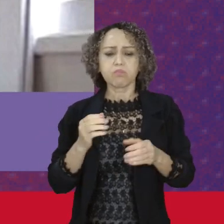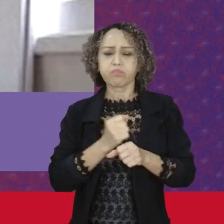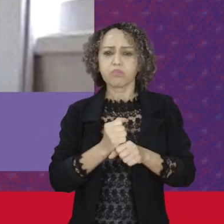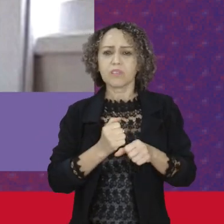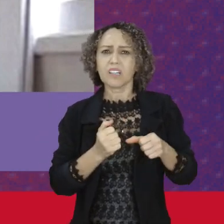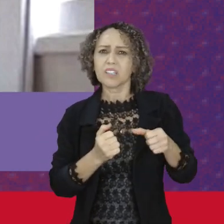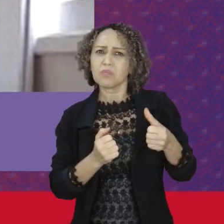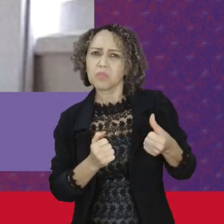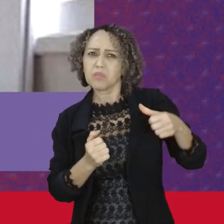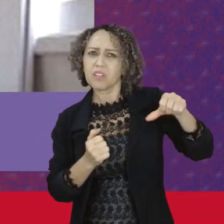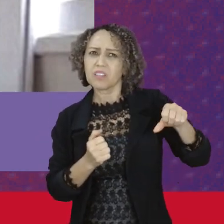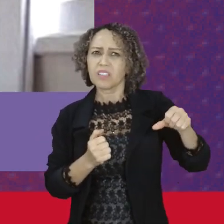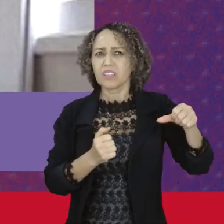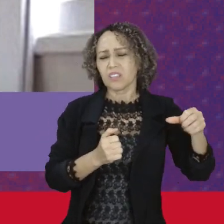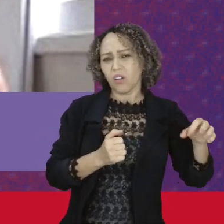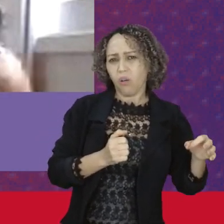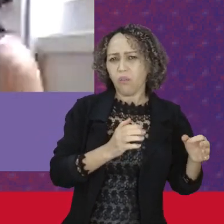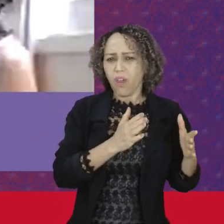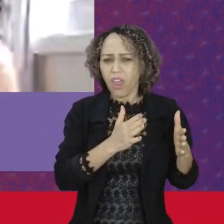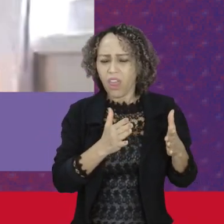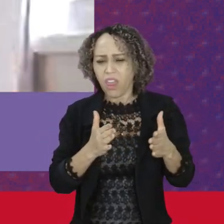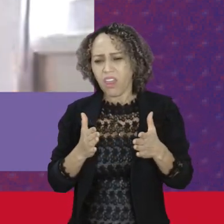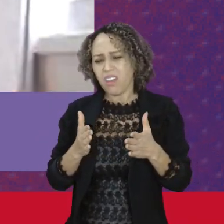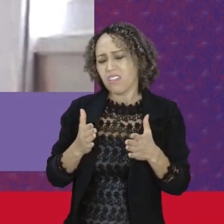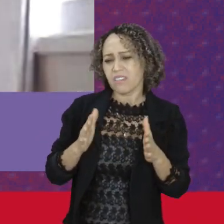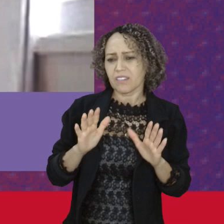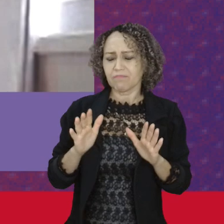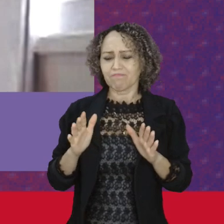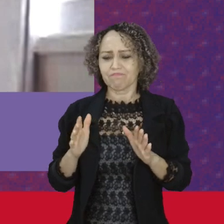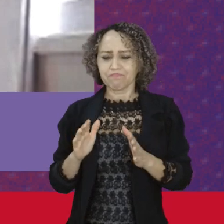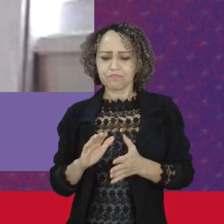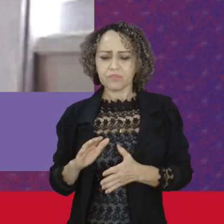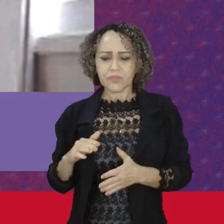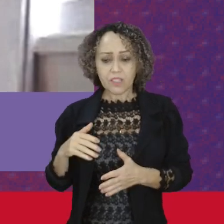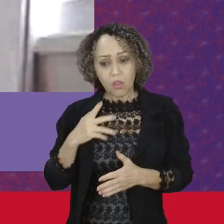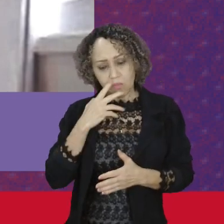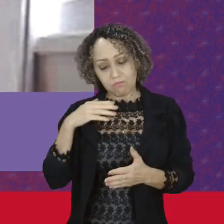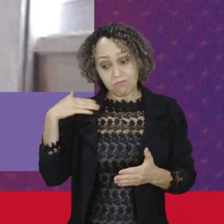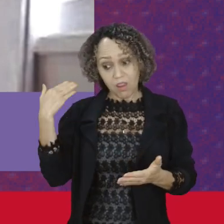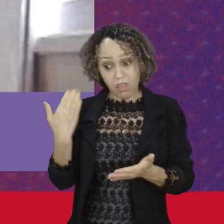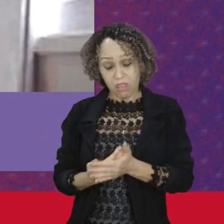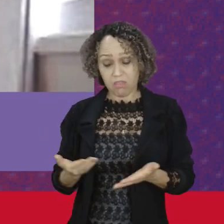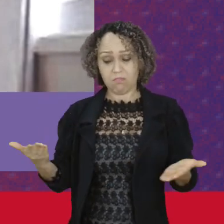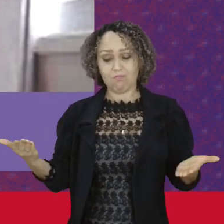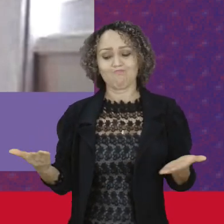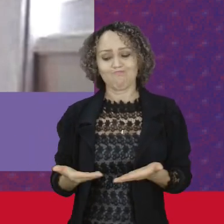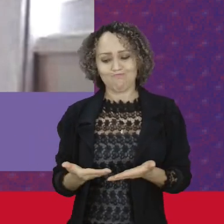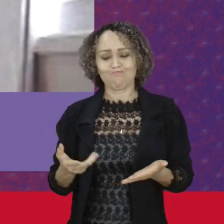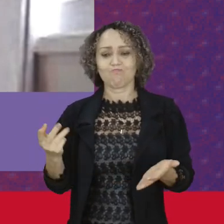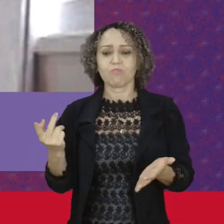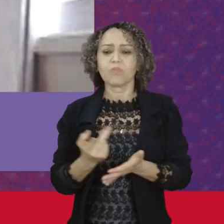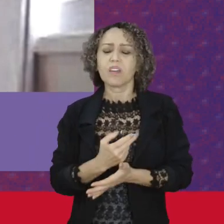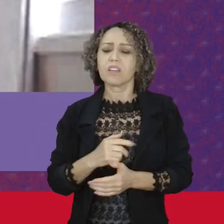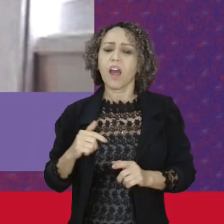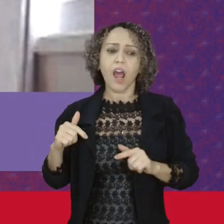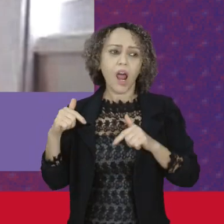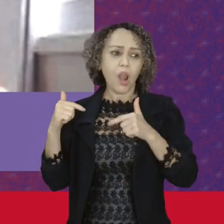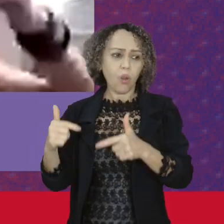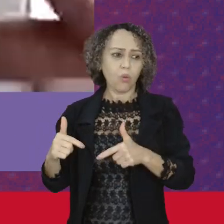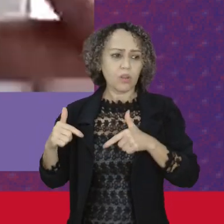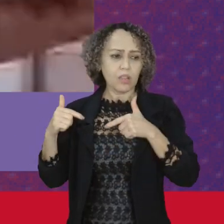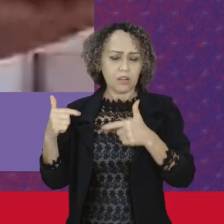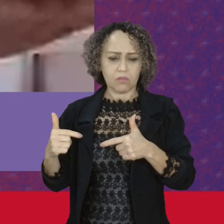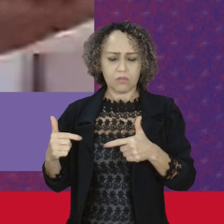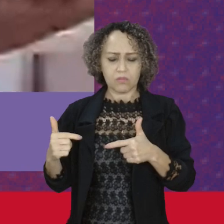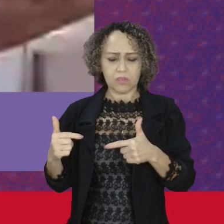hoje, acredito que continua até hoje na luta que a gente tem contra os retrocessos do